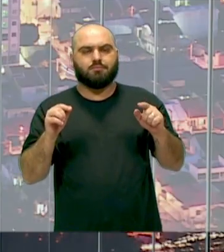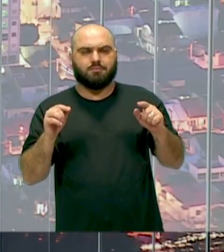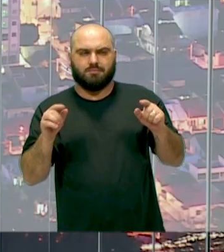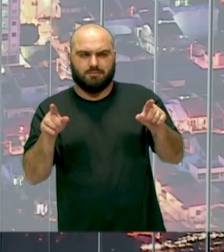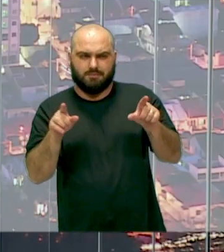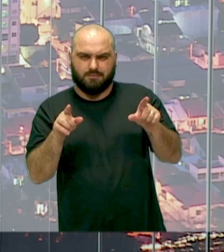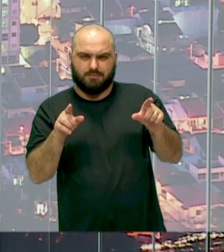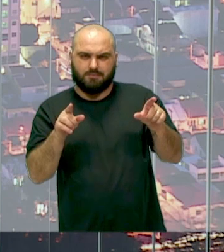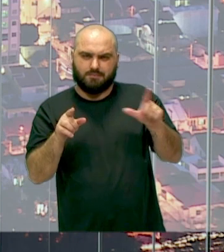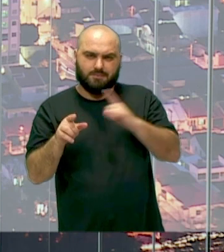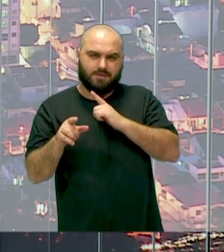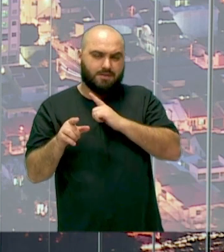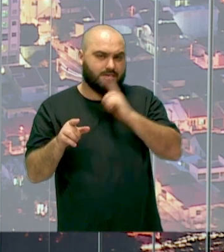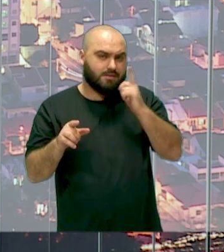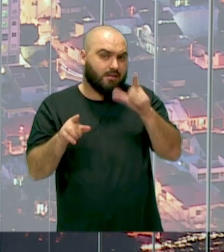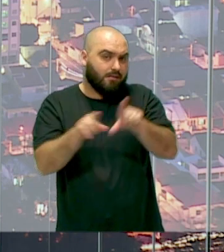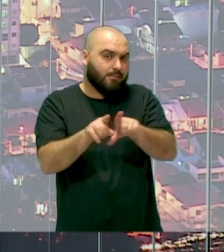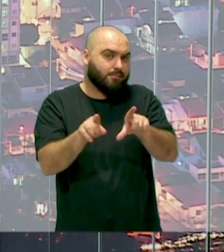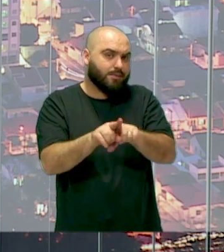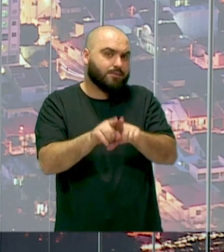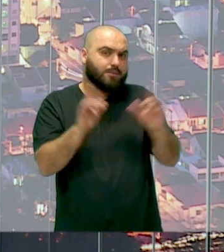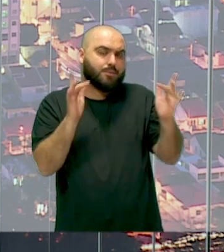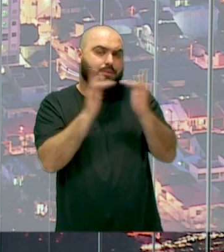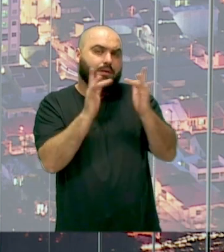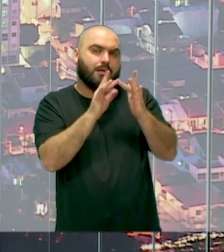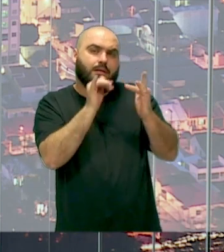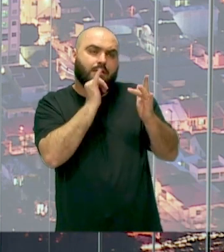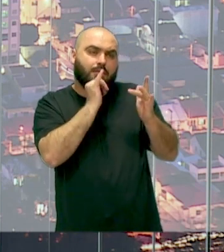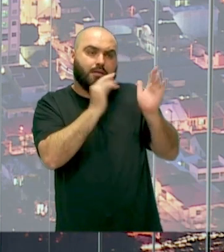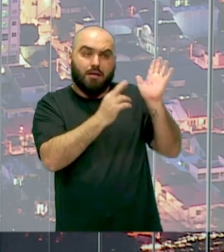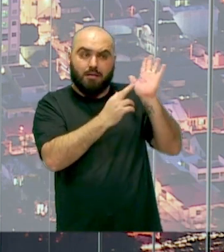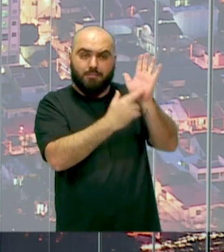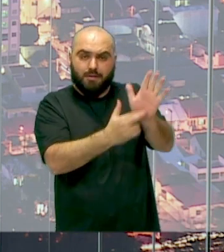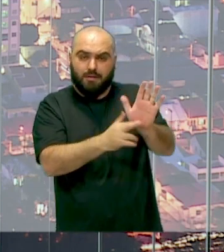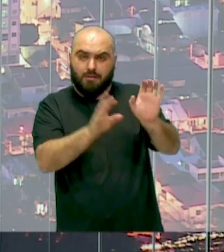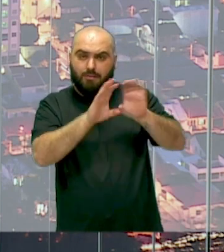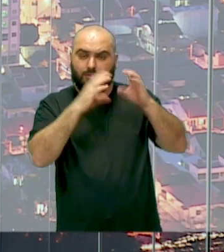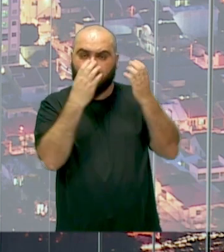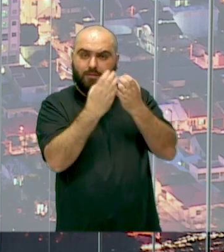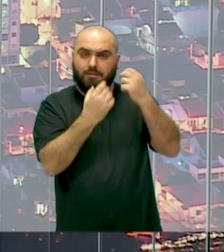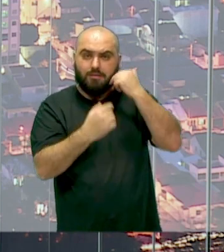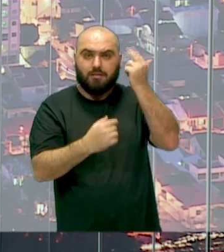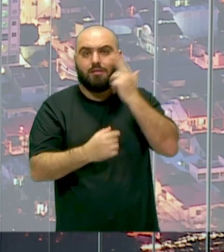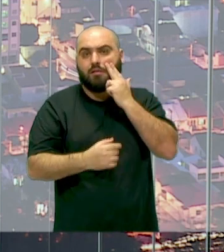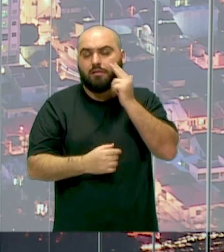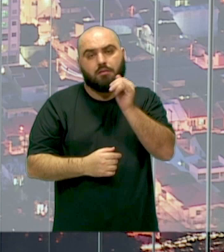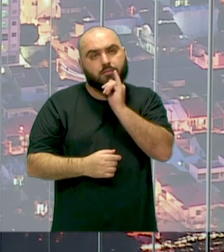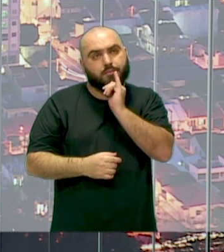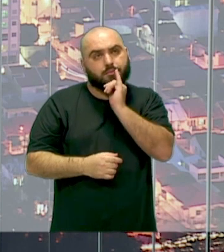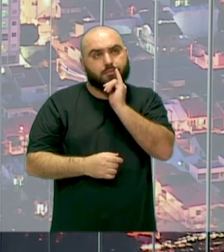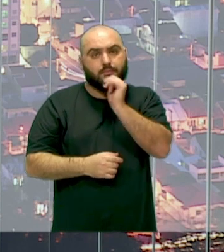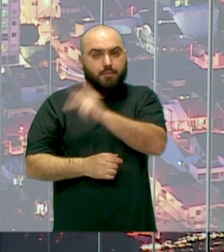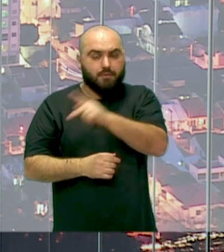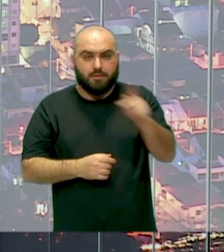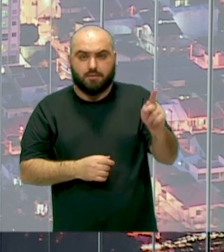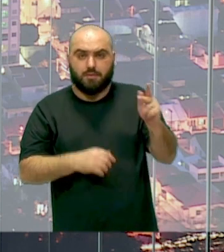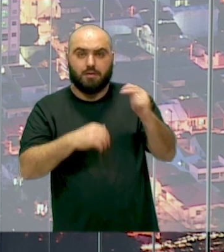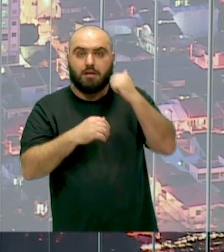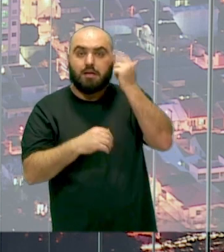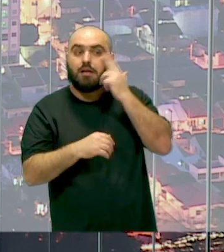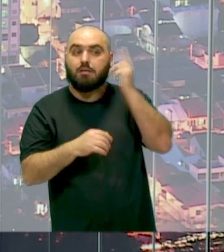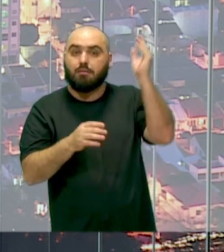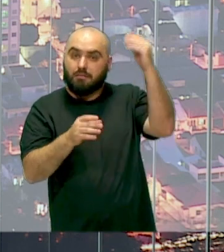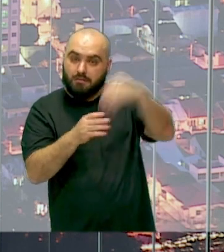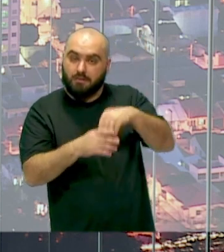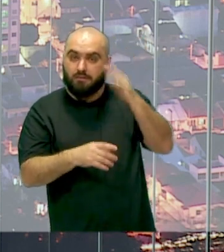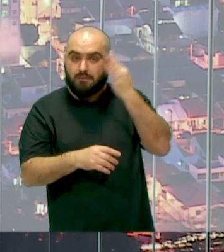que você não tem os representantes da comunidade negra, por exemplo, professores negros dentro da